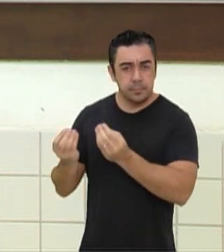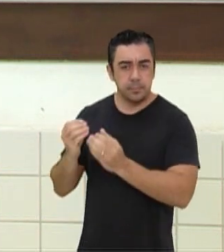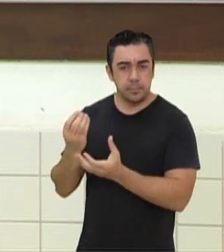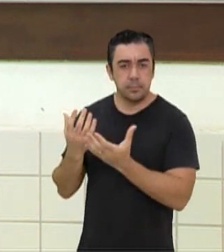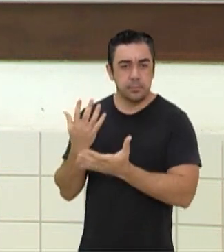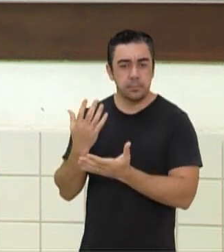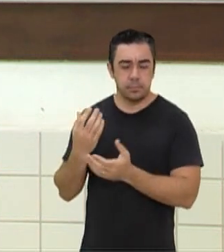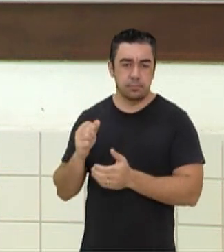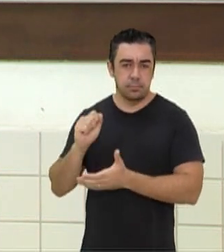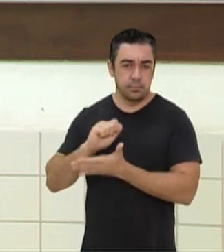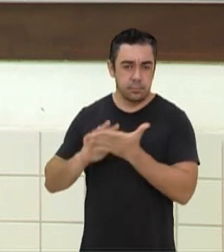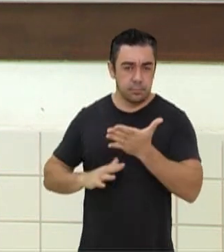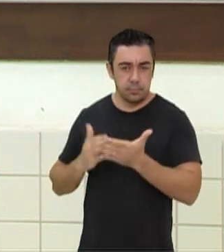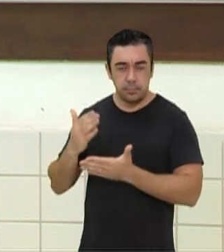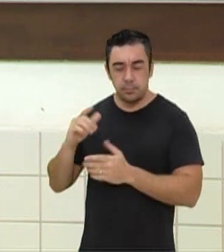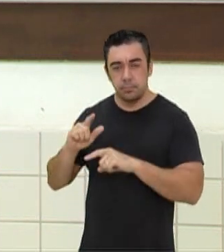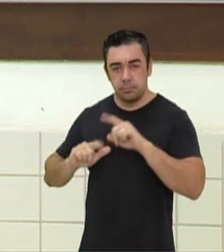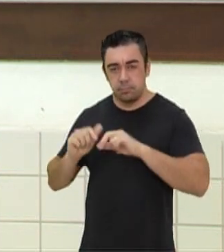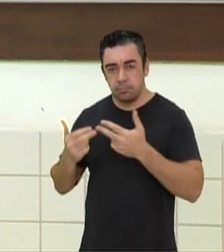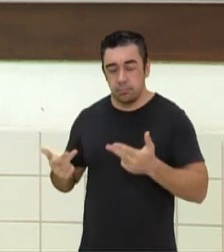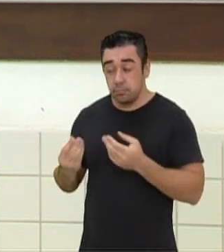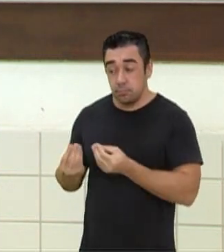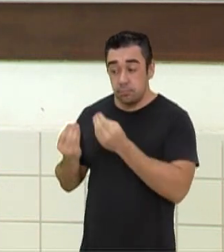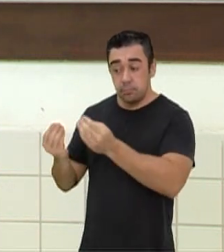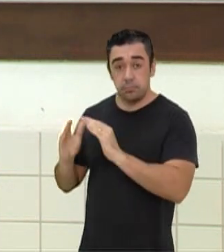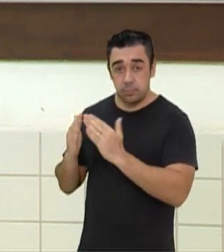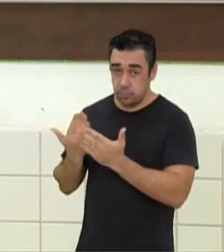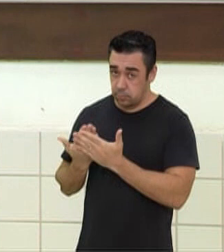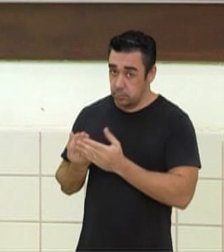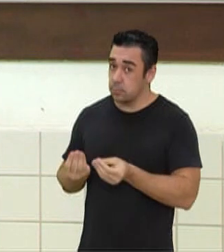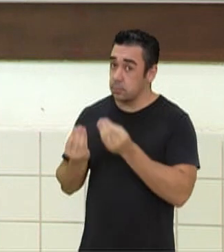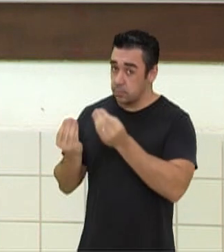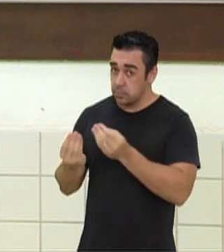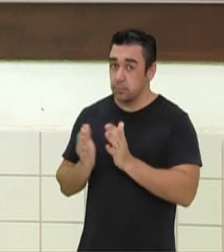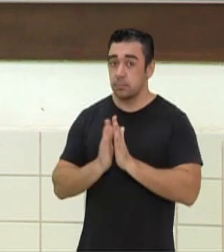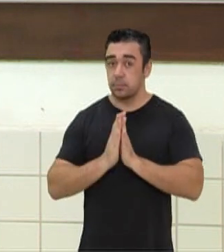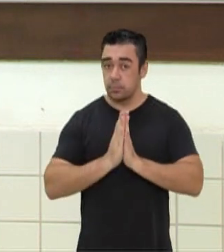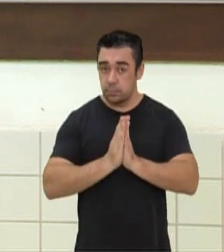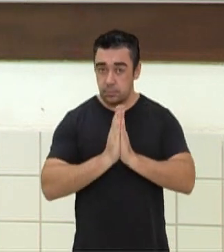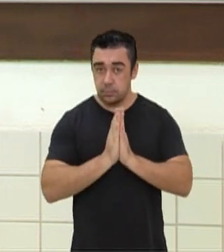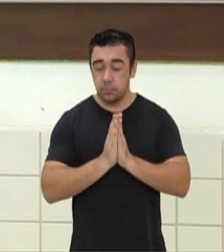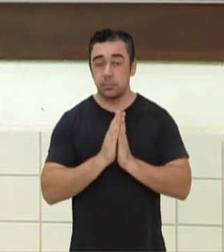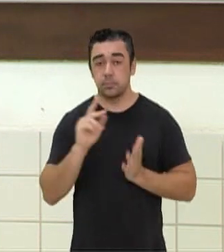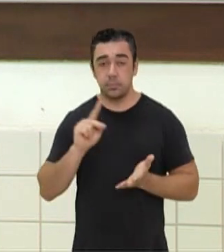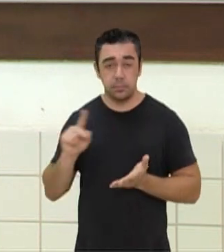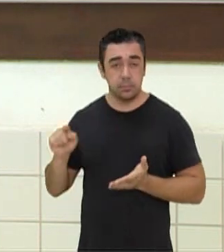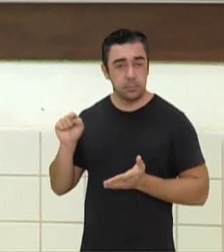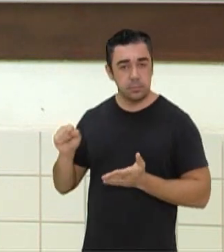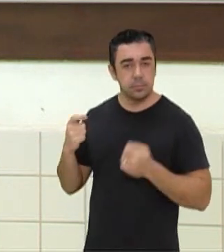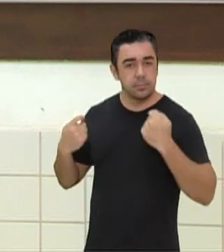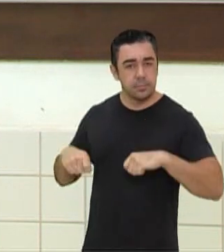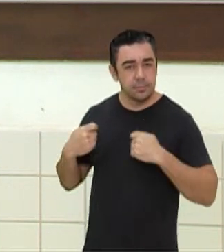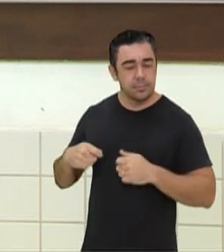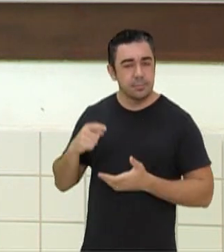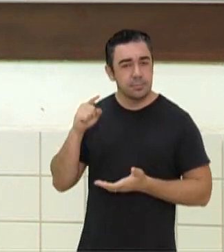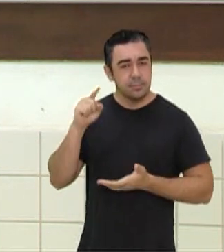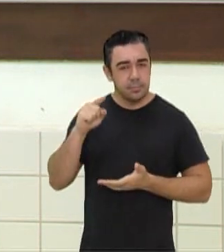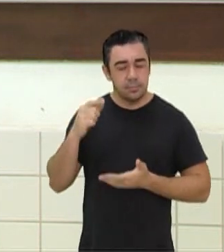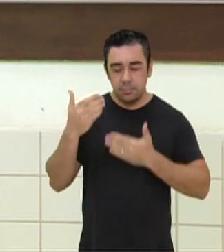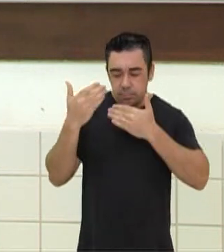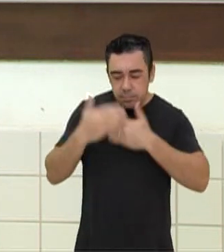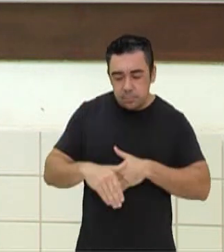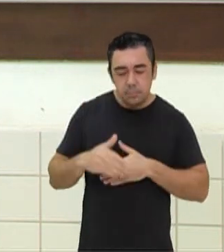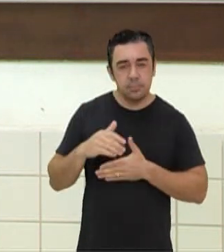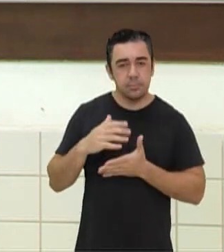atividades, verifiquem lá no colégio, leve-as, por favor. O professor precisa das